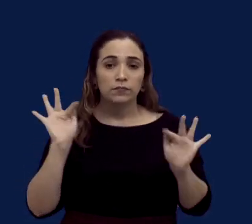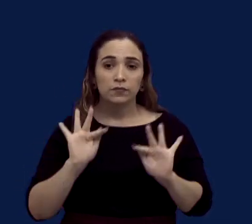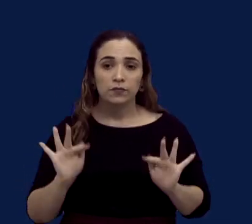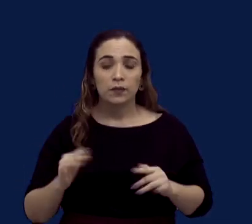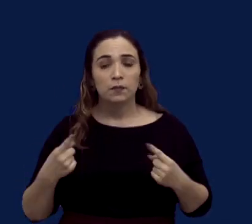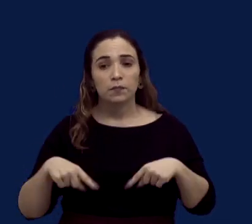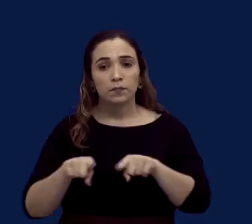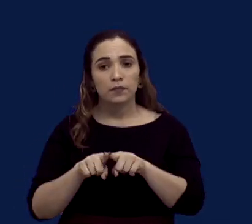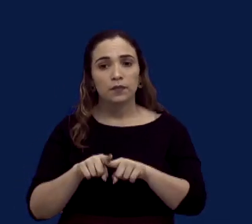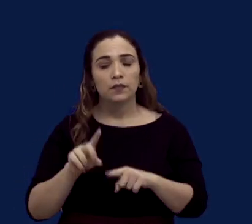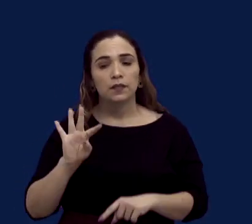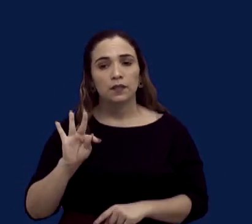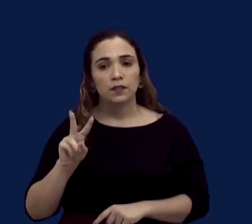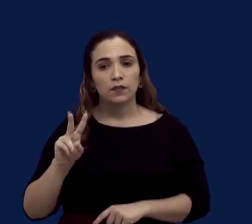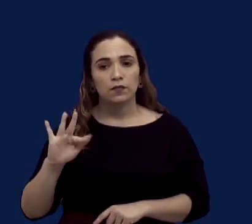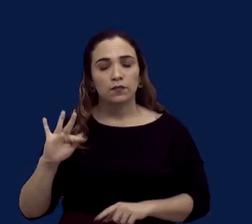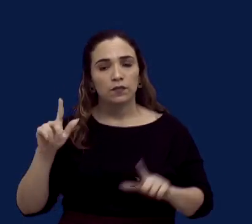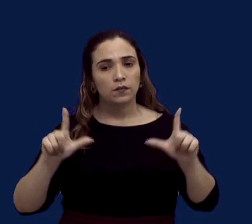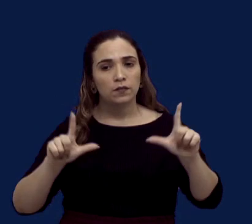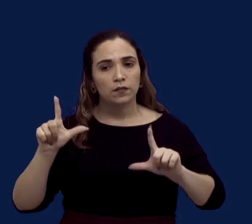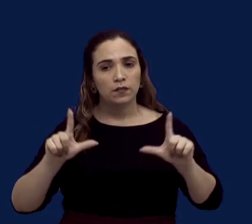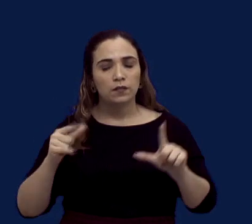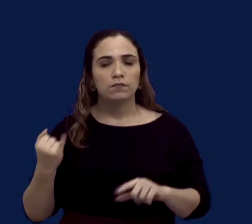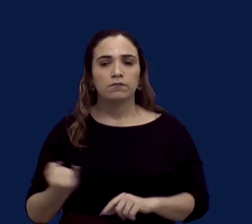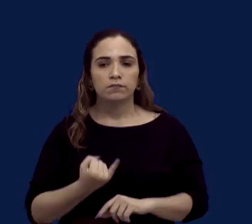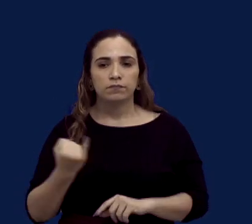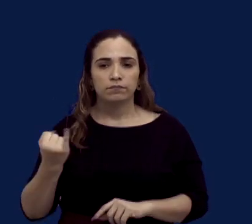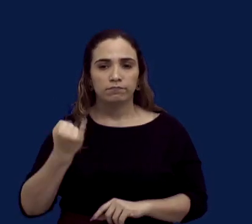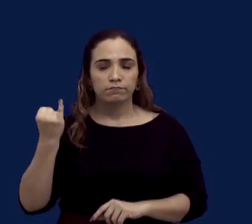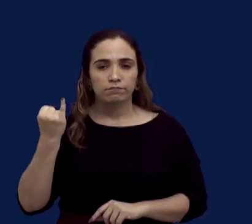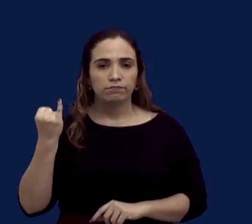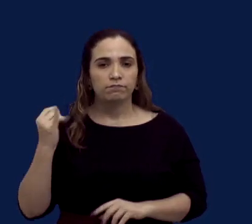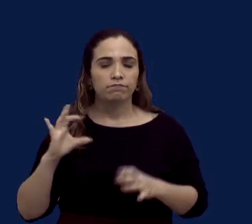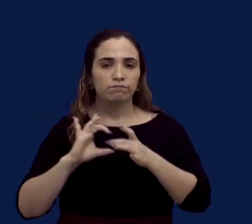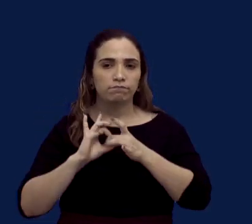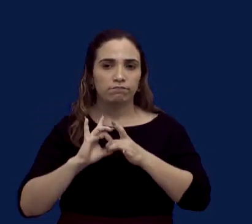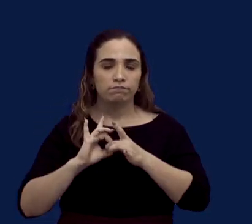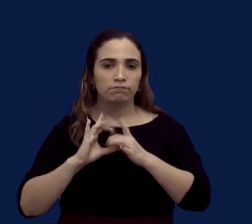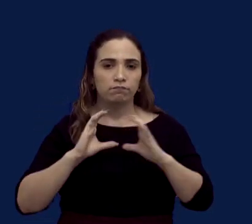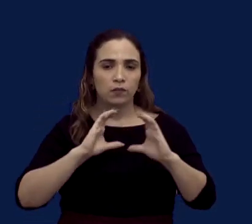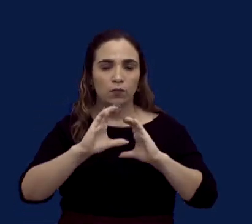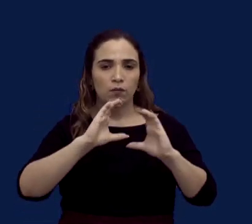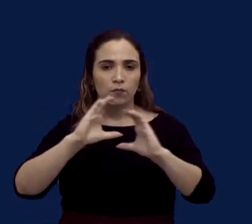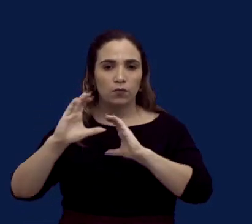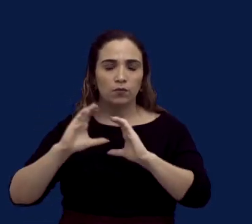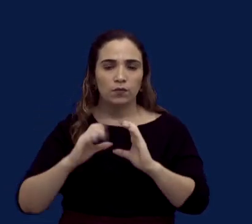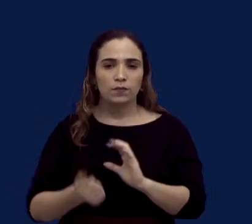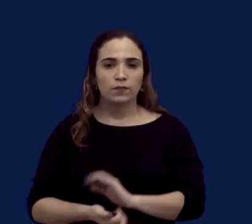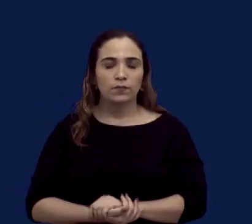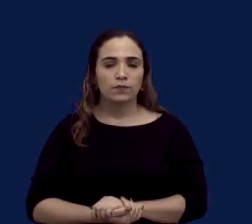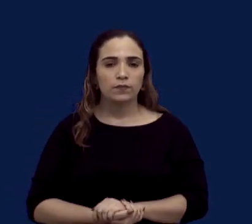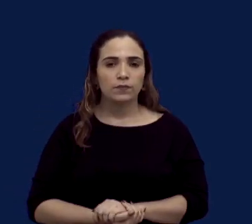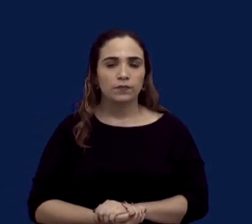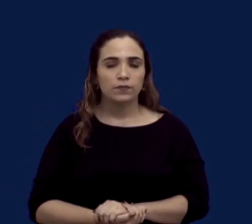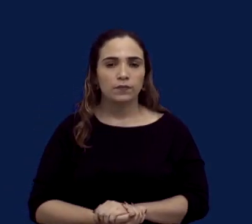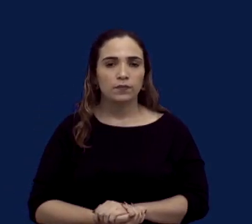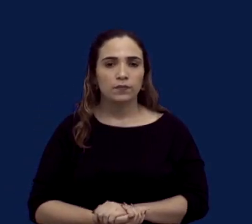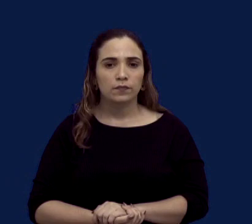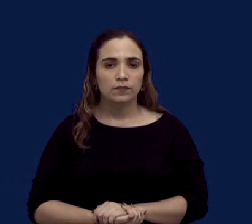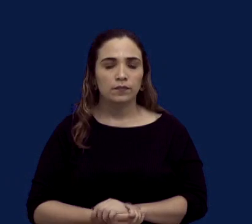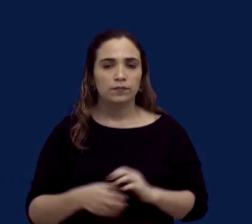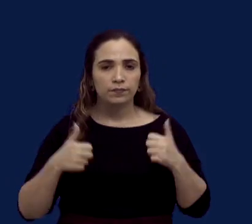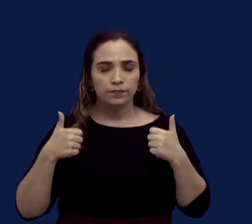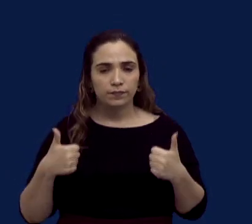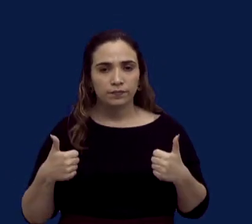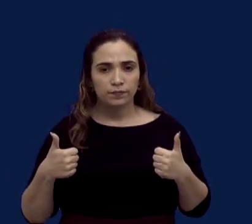parceria da TV Fortaleza, que é muito importante, uma das parceiras, né? A comunicação toda é muito importante para a gente, tá? Acredito que é isso,